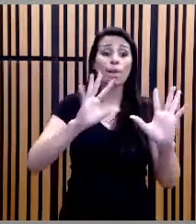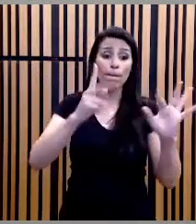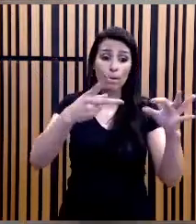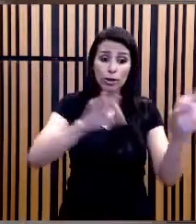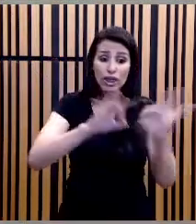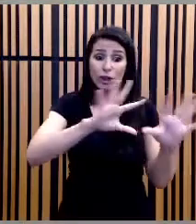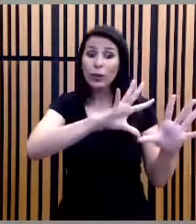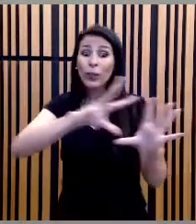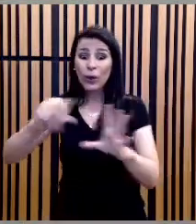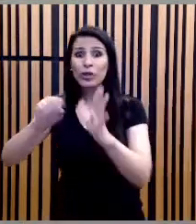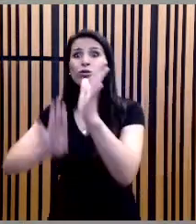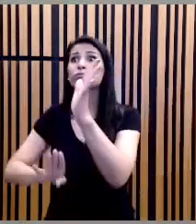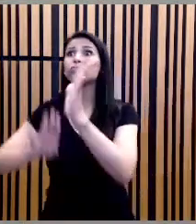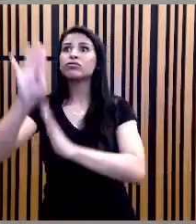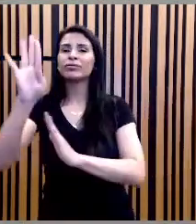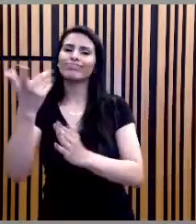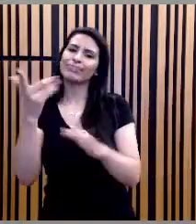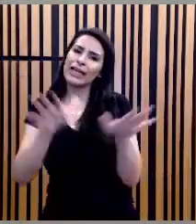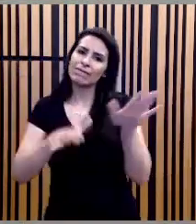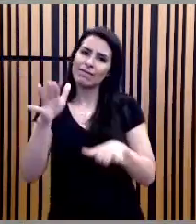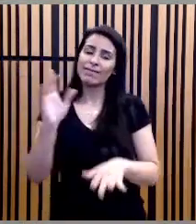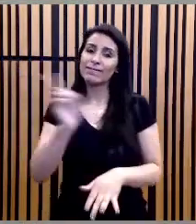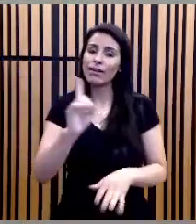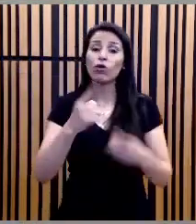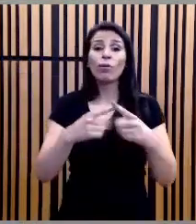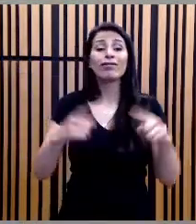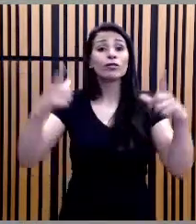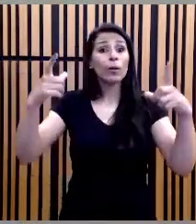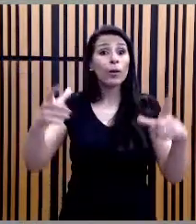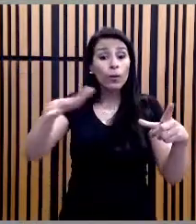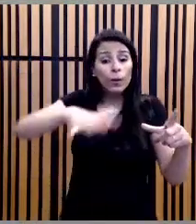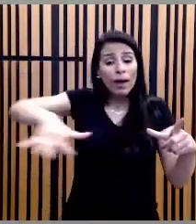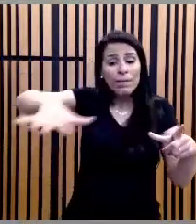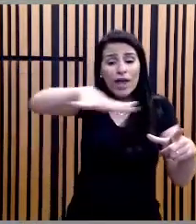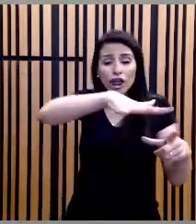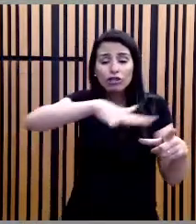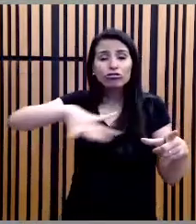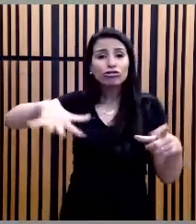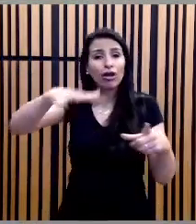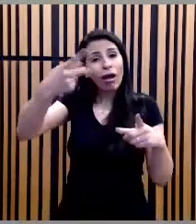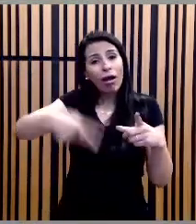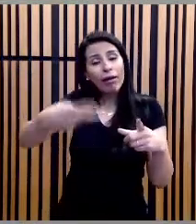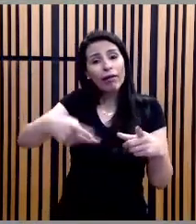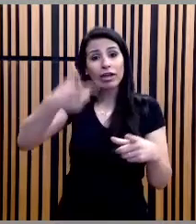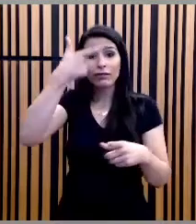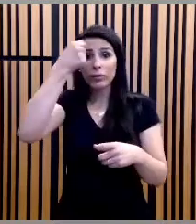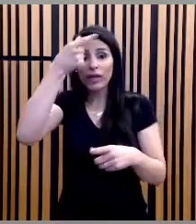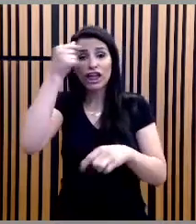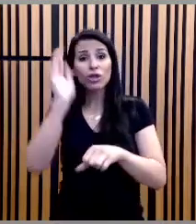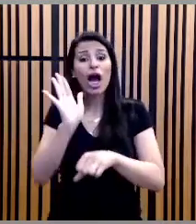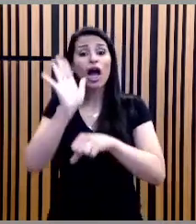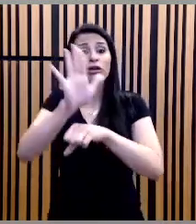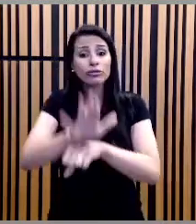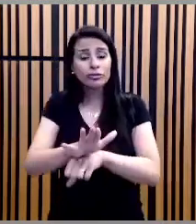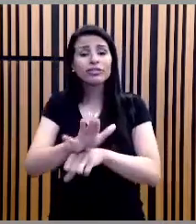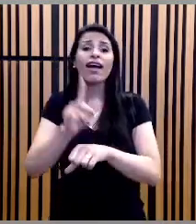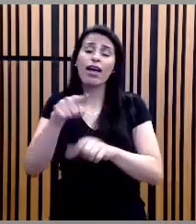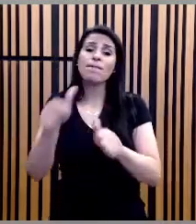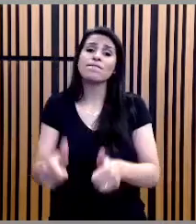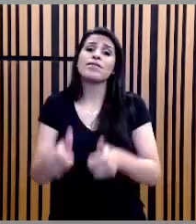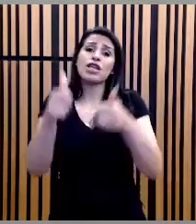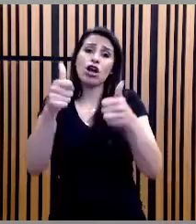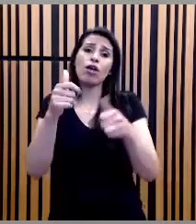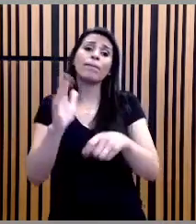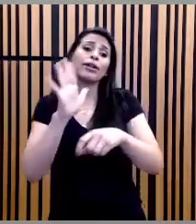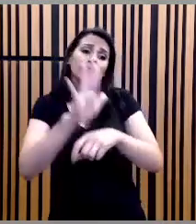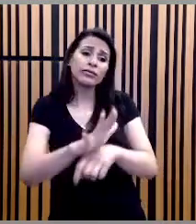Mas um ambiente igual esse da universidade, enfim, que propicia esse desenvolvimento, ele acolhe muito mais uma ideia e acolhe muito